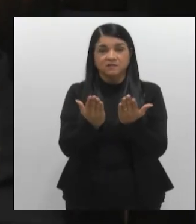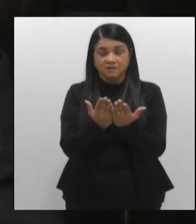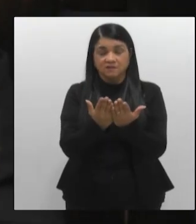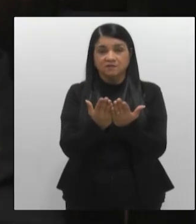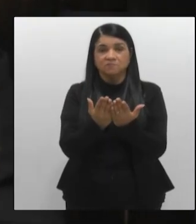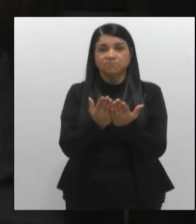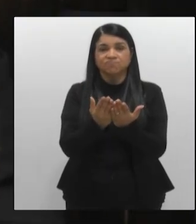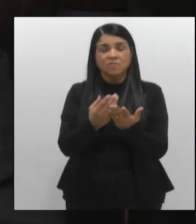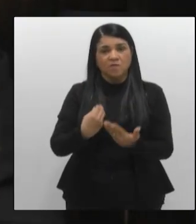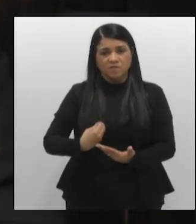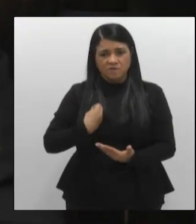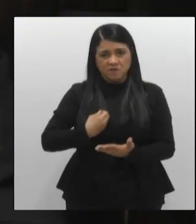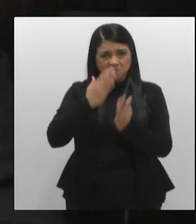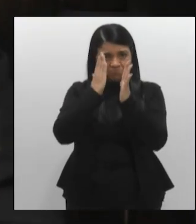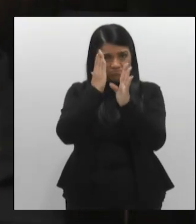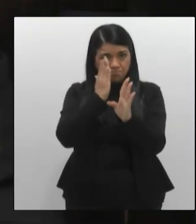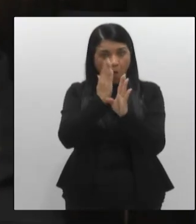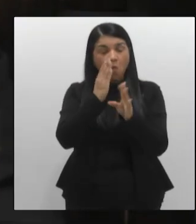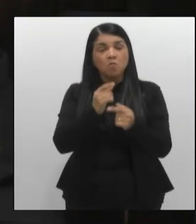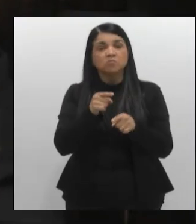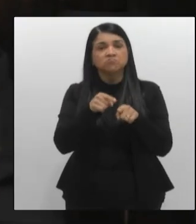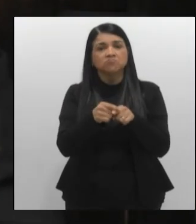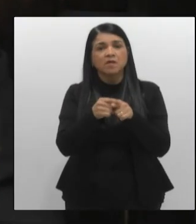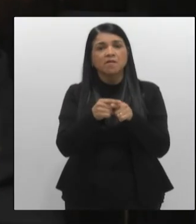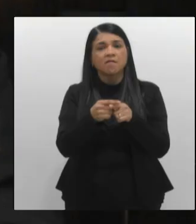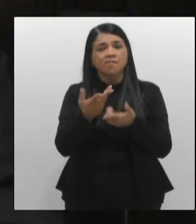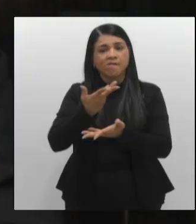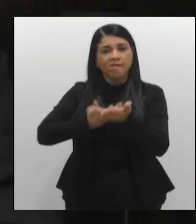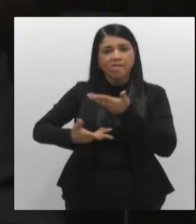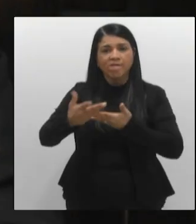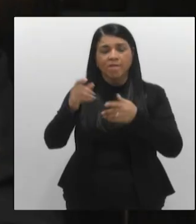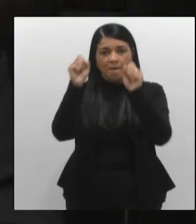sinceridade, contribui para o bem comum, para a paz